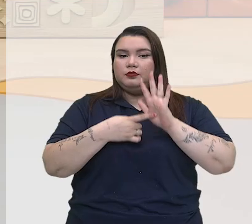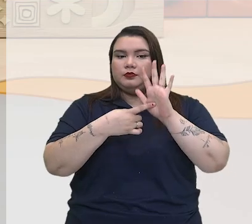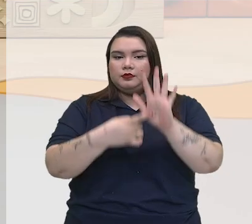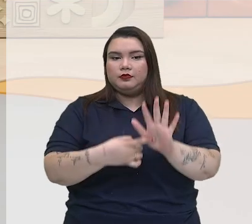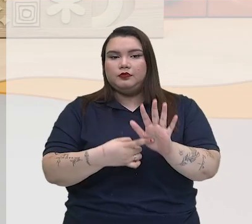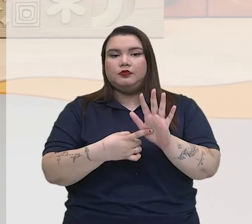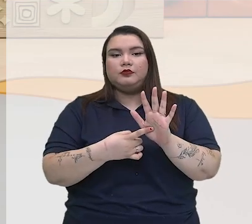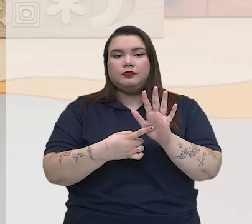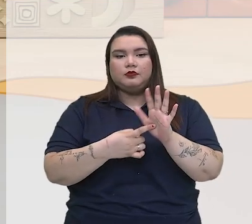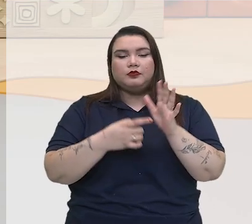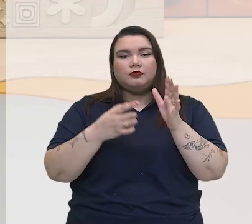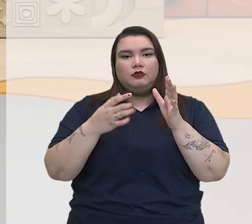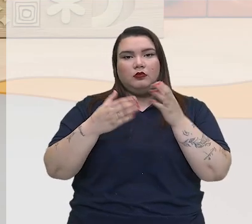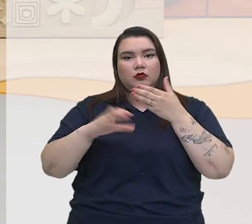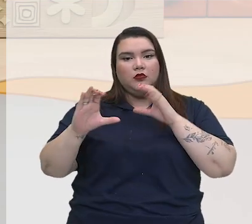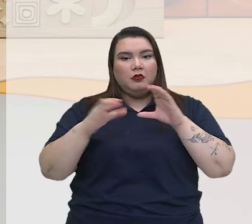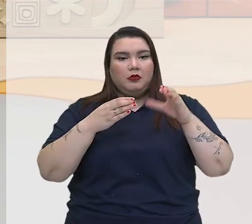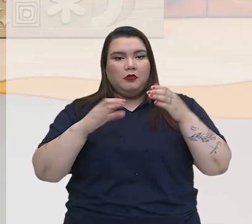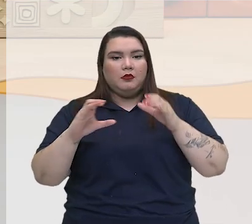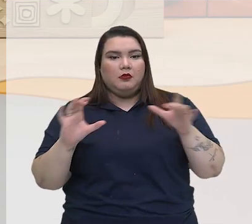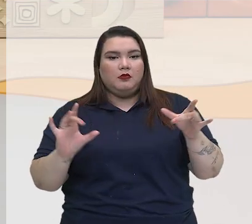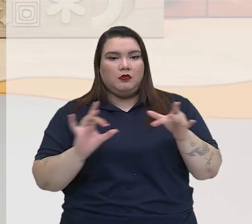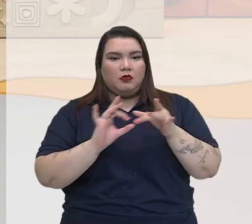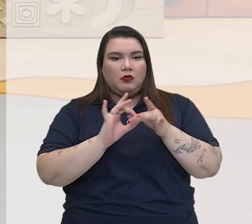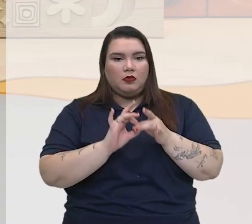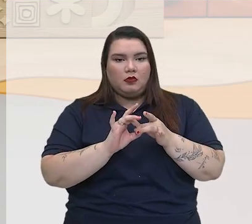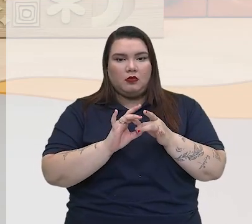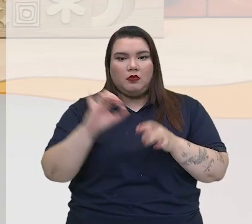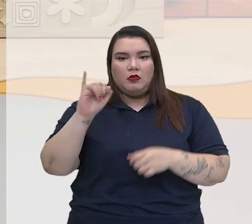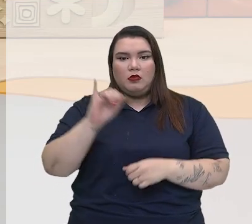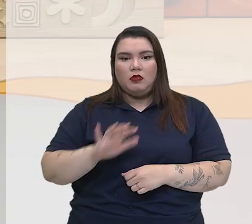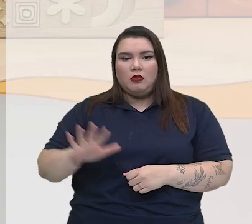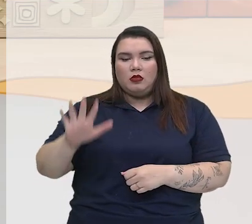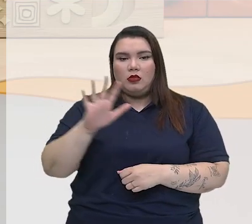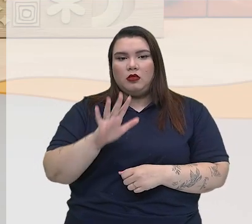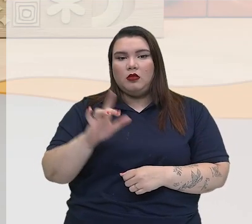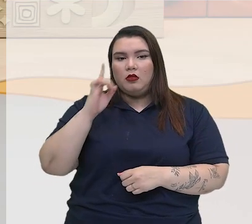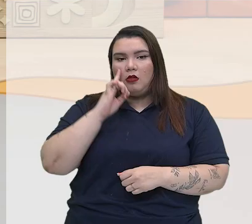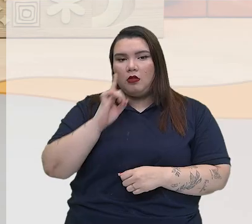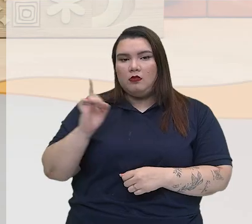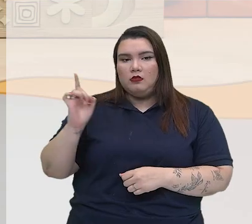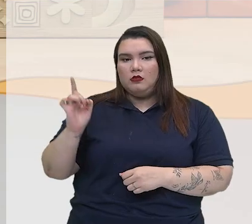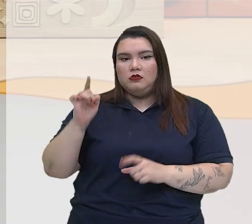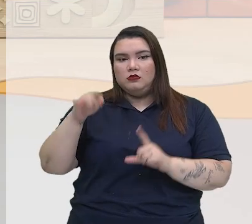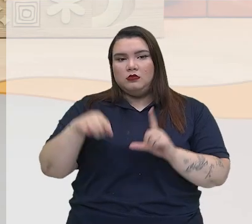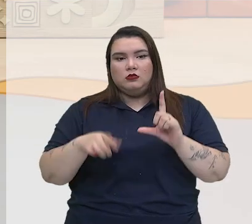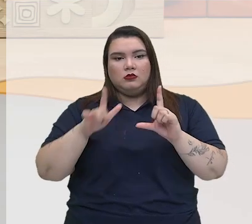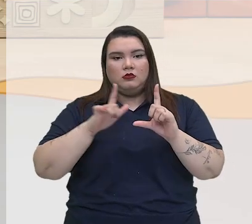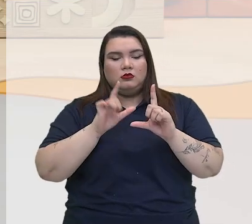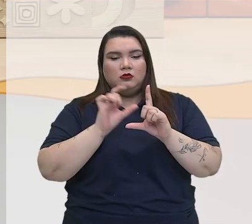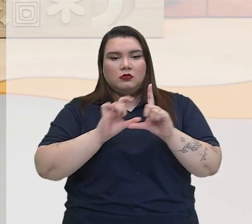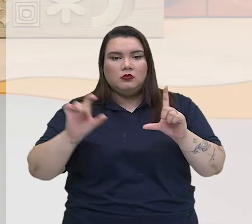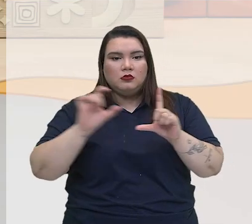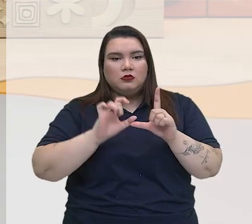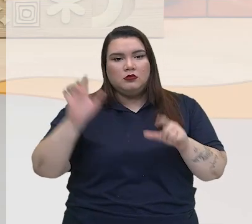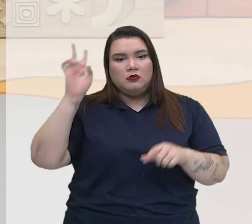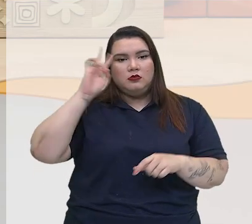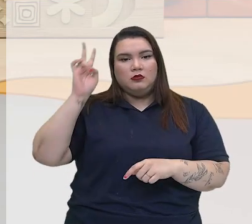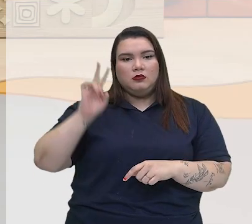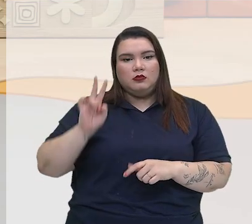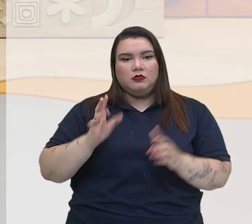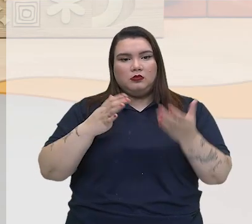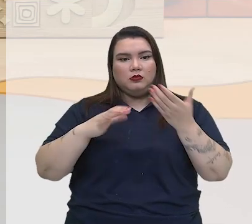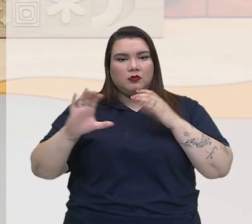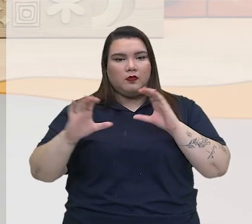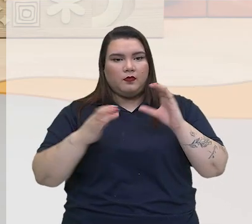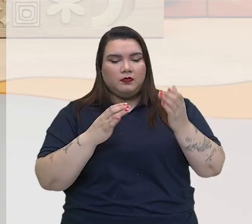aqui esta letra acompanhada, né, dessas imagens, que é como se fosse uma letra, uma história aí